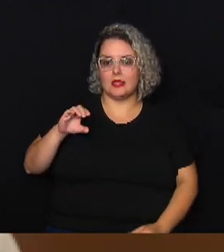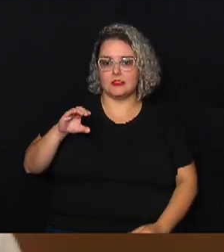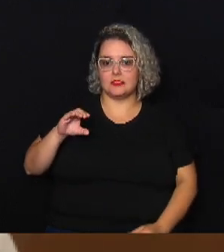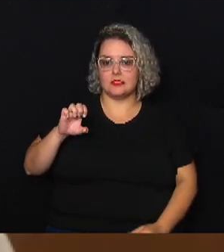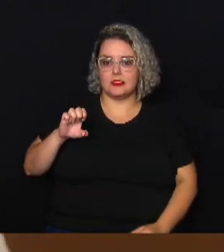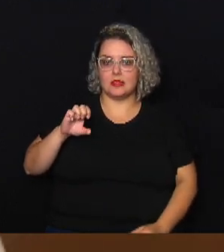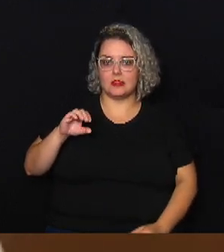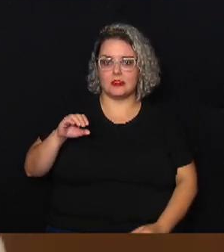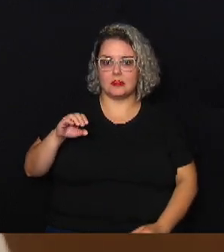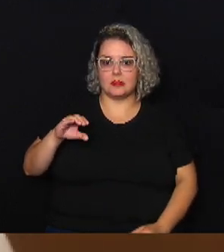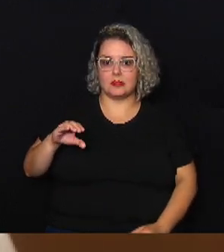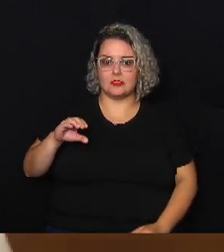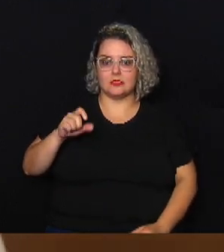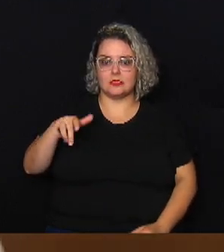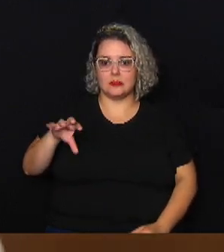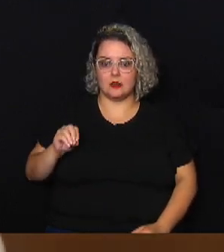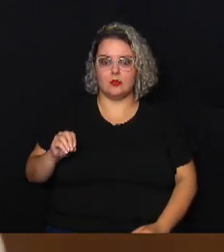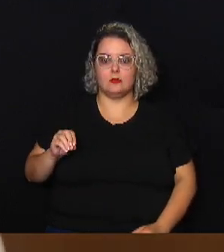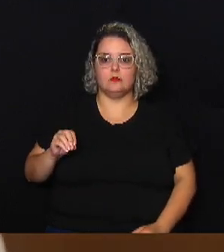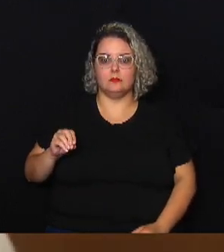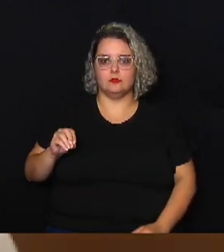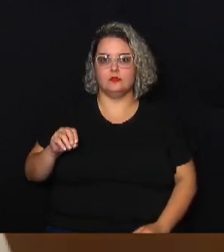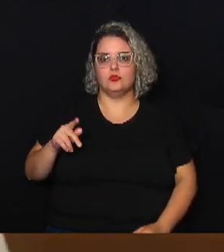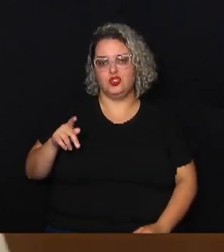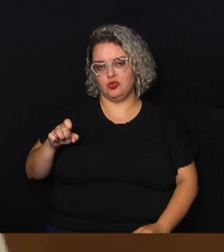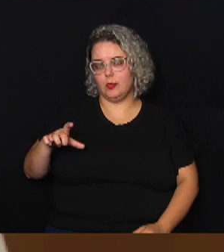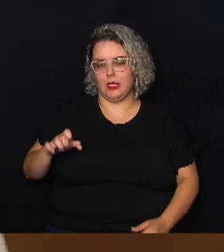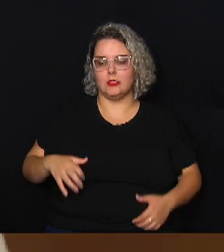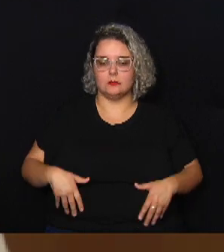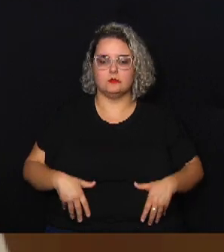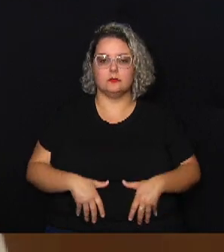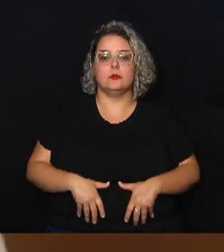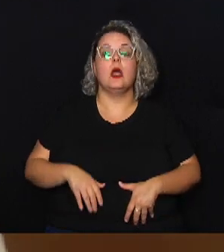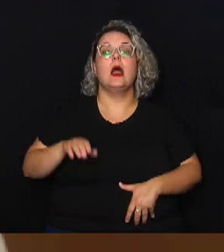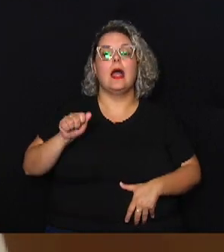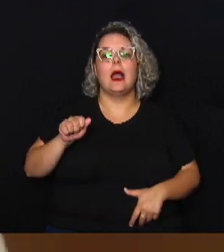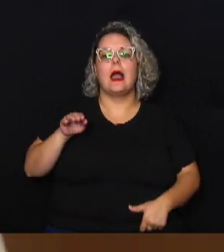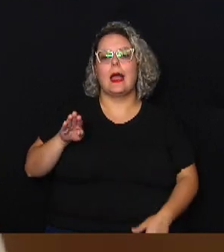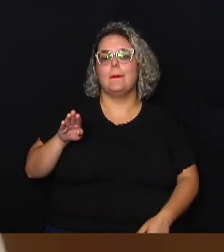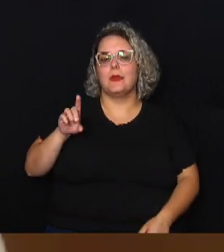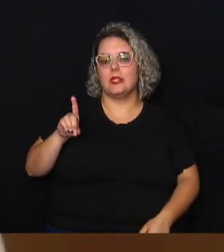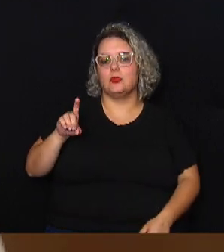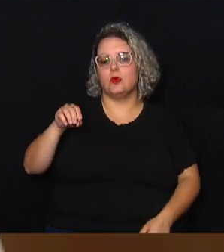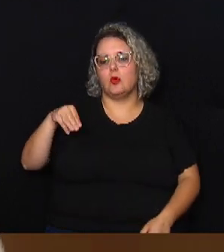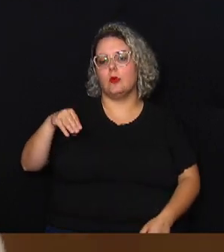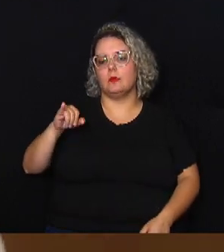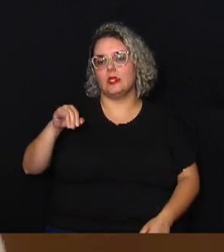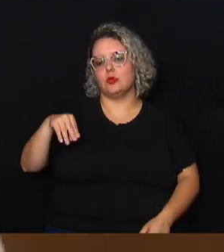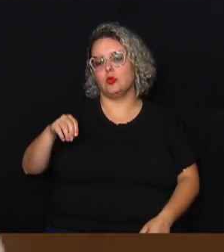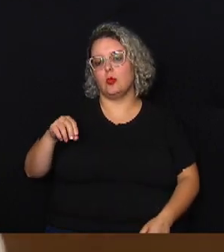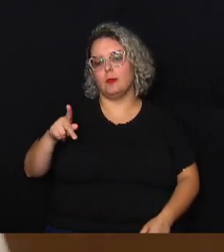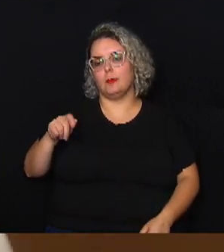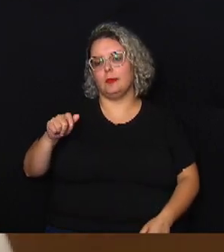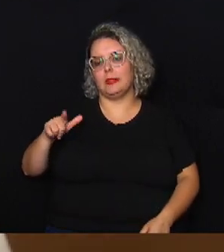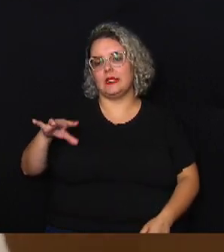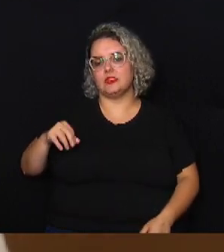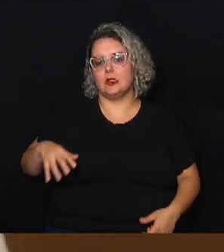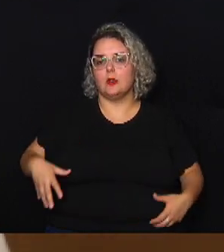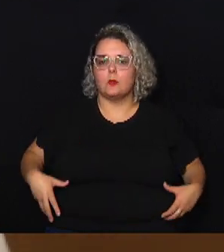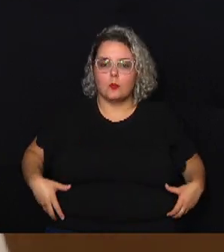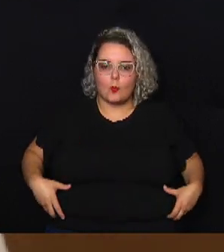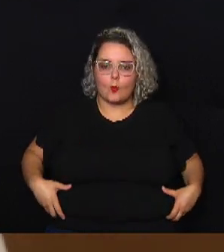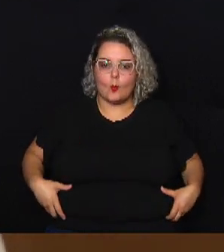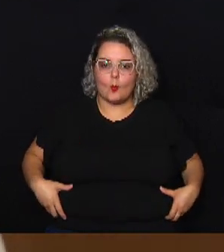pele no abdômen a gente chama de abdominoplastia. A abdominoplastia clássica, a gente retira tudo que